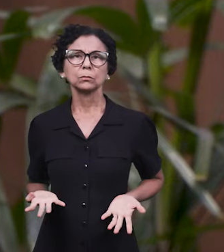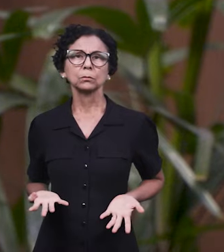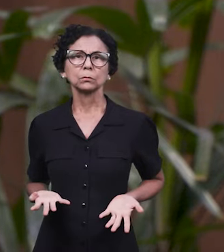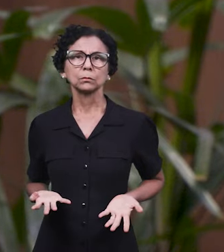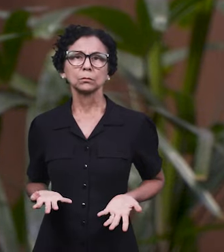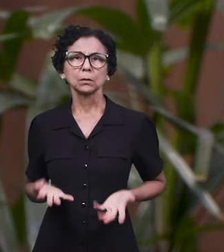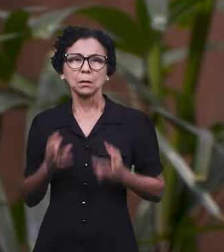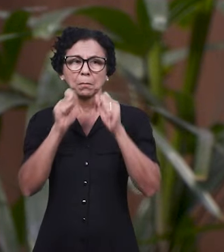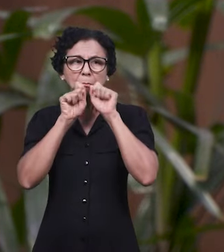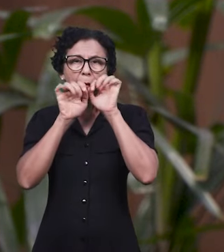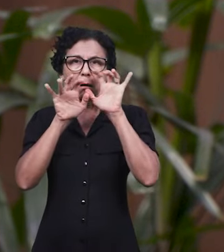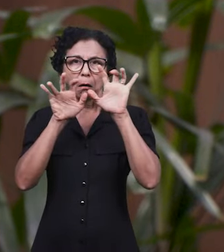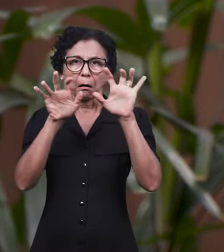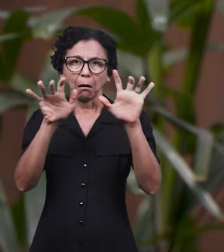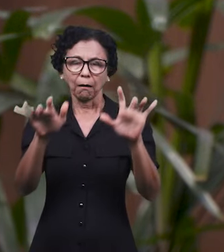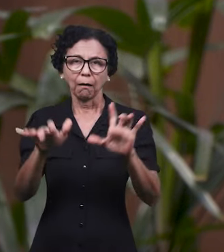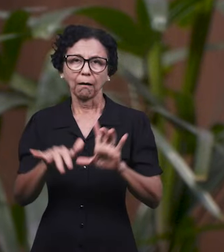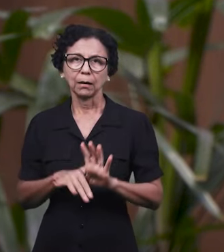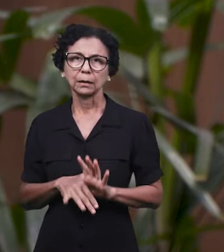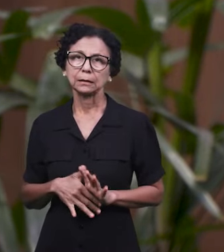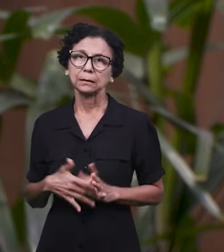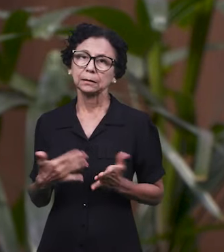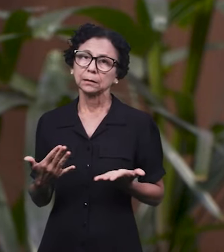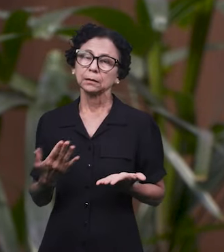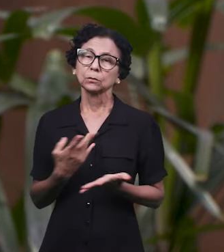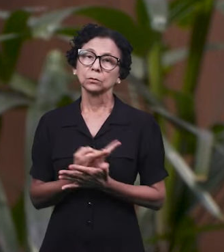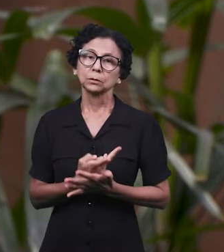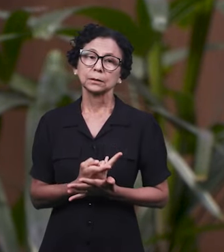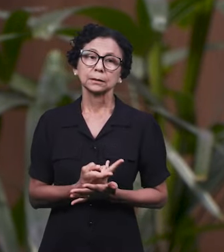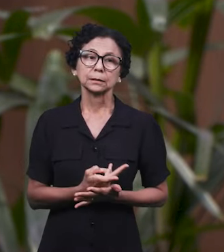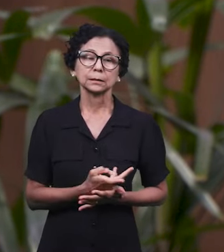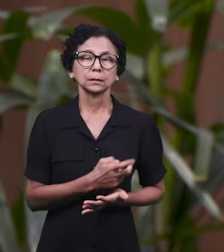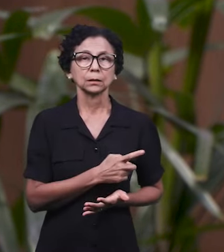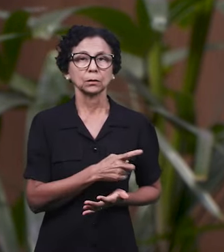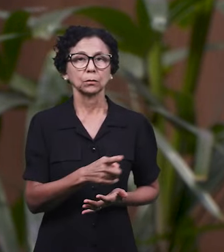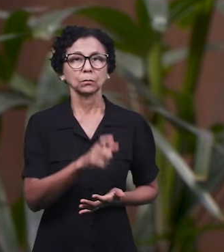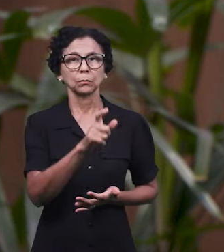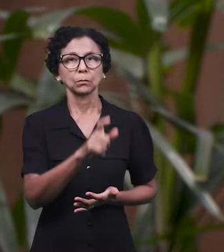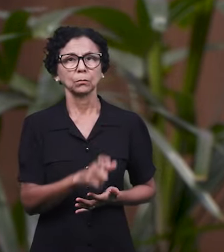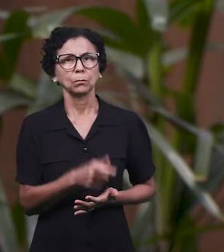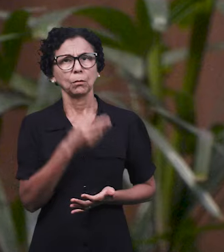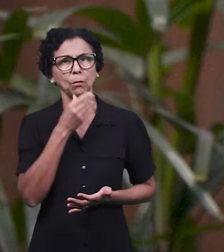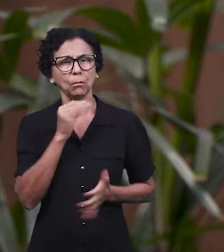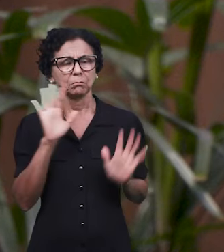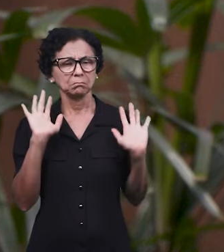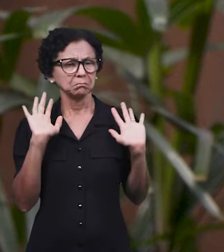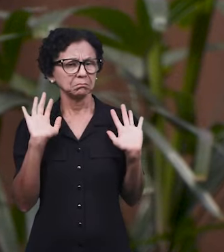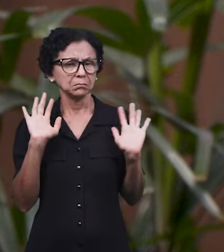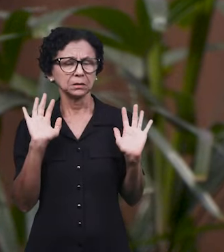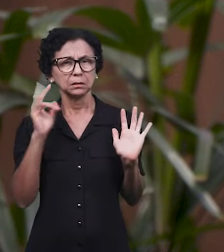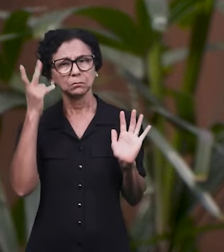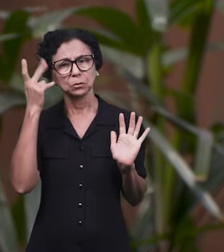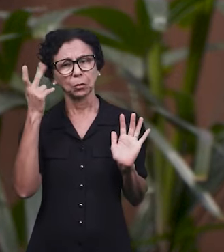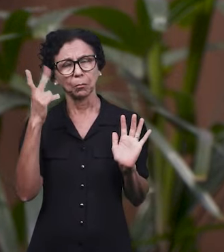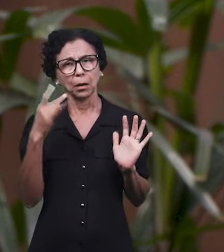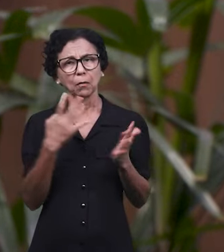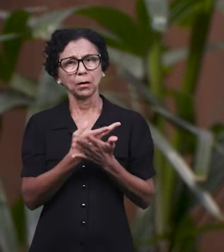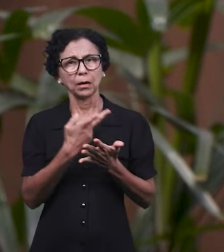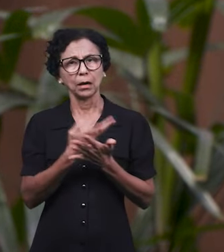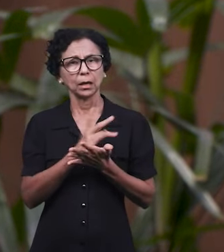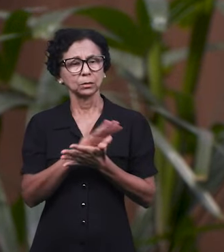ação porque na verdade e ele não estava fazendo né nada de errado só